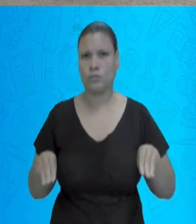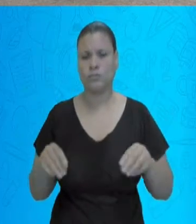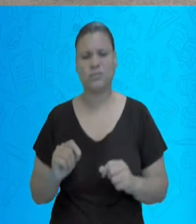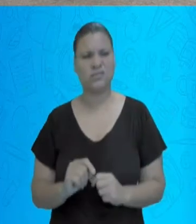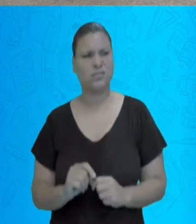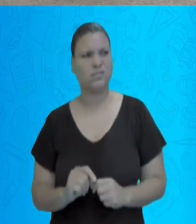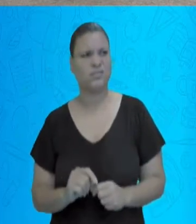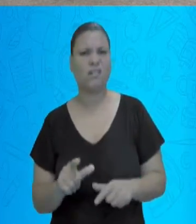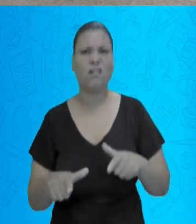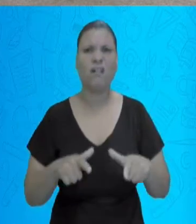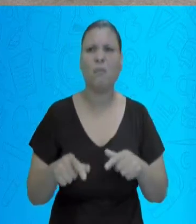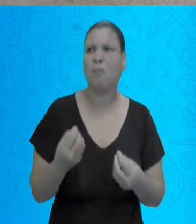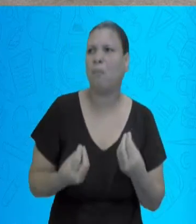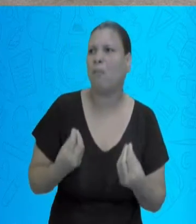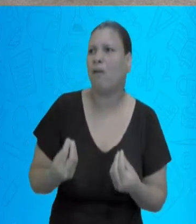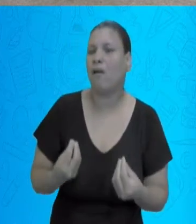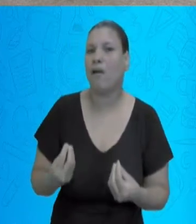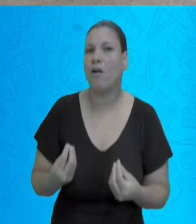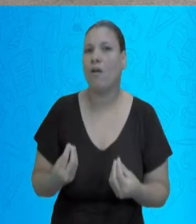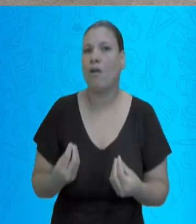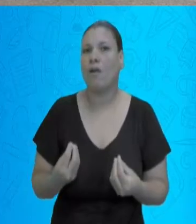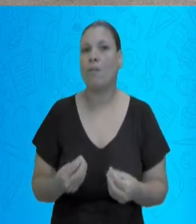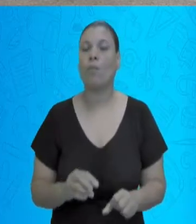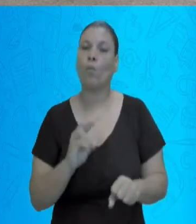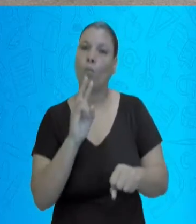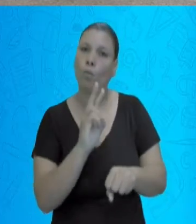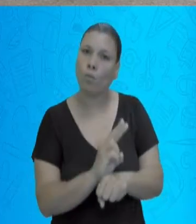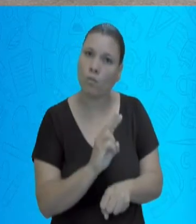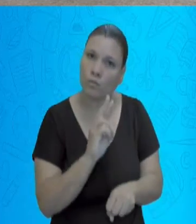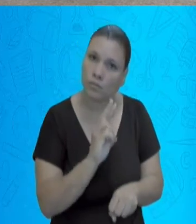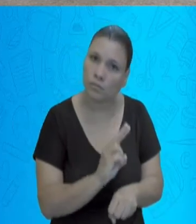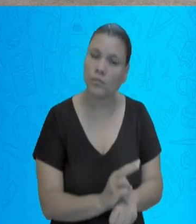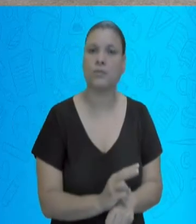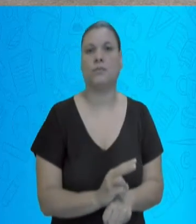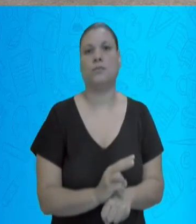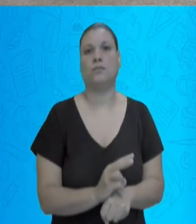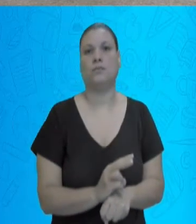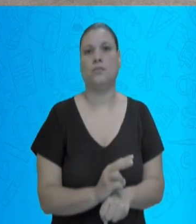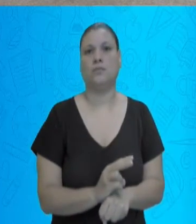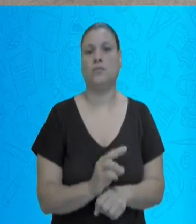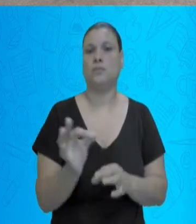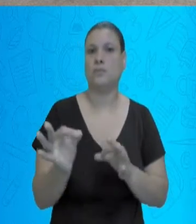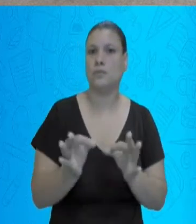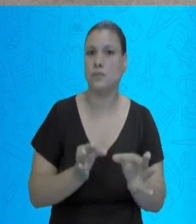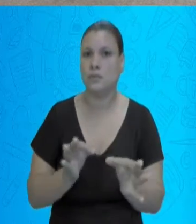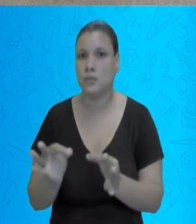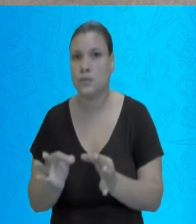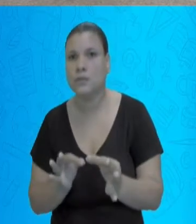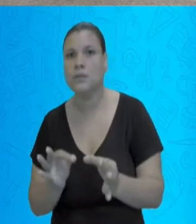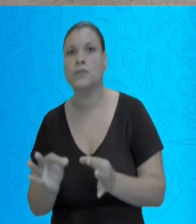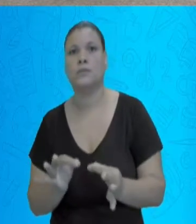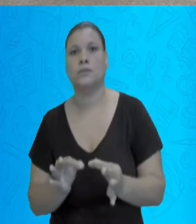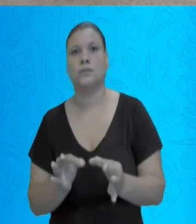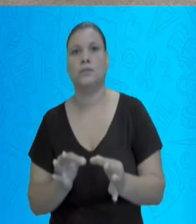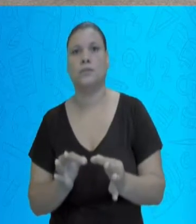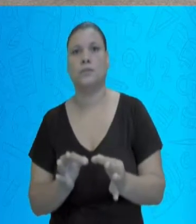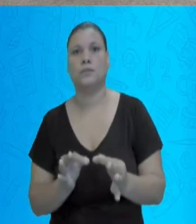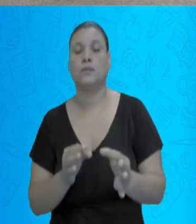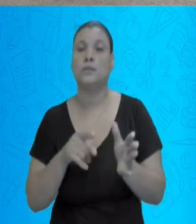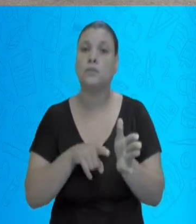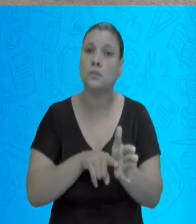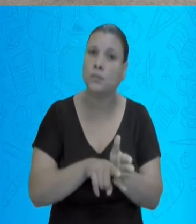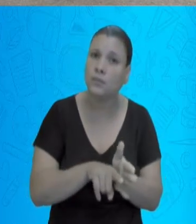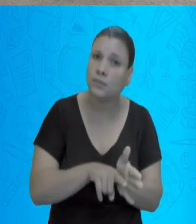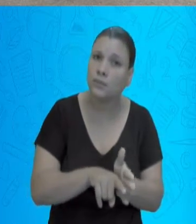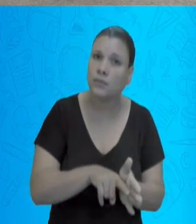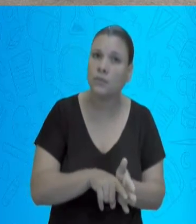para manter da forma que ela era na época antiga. Então, por exemplo, as